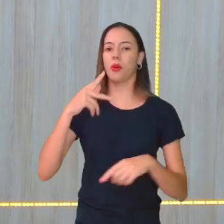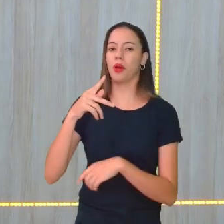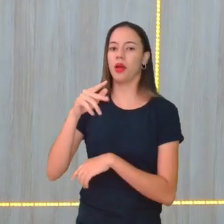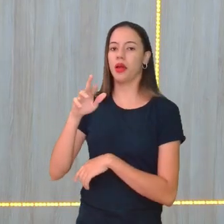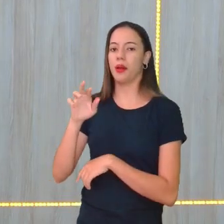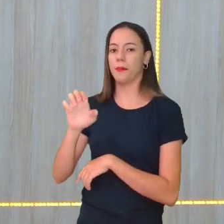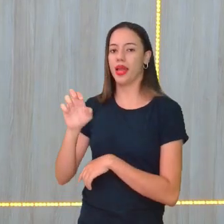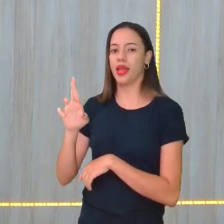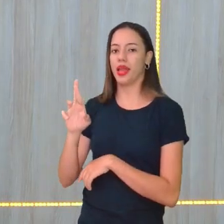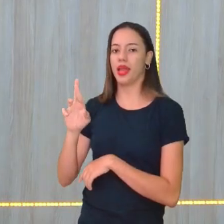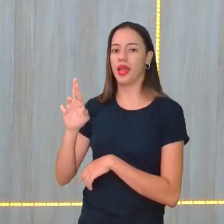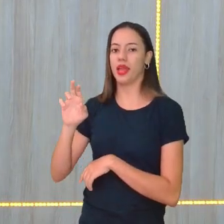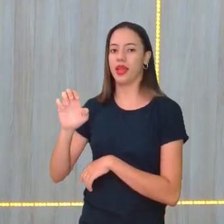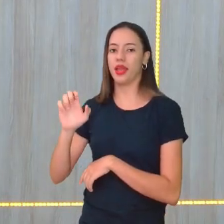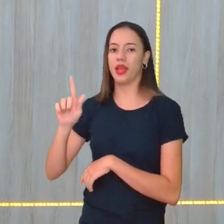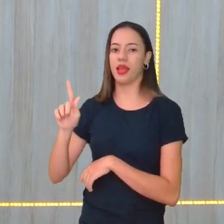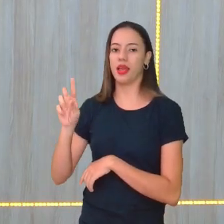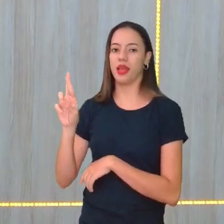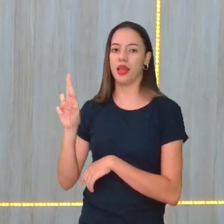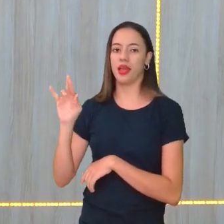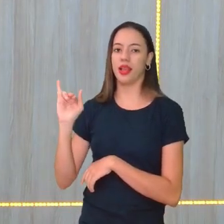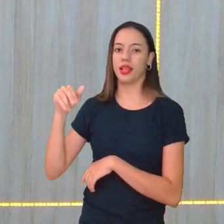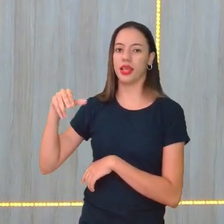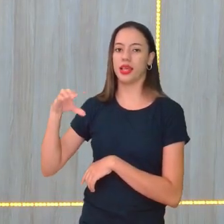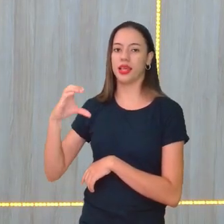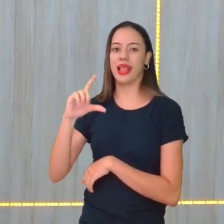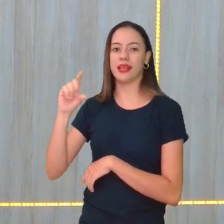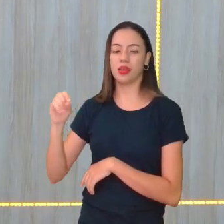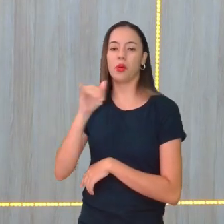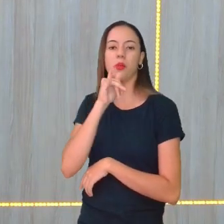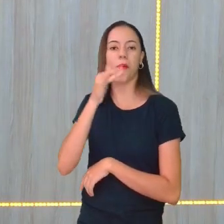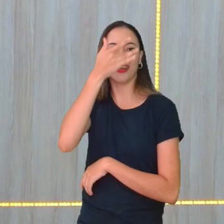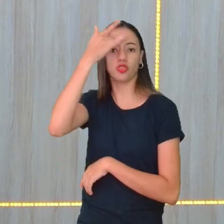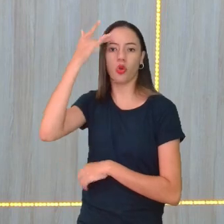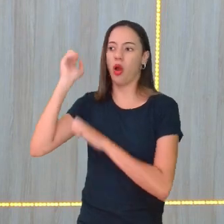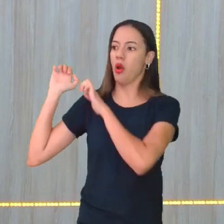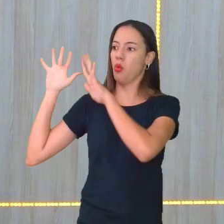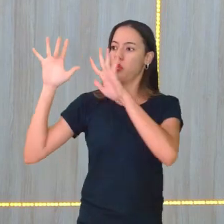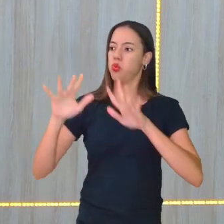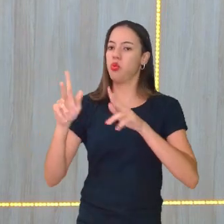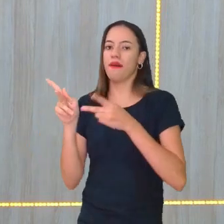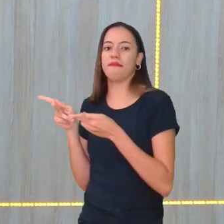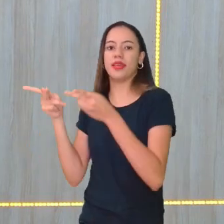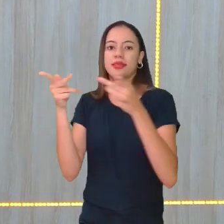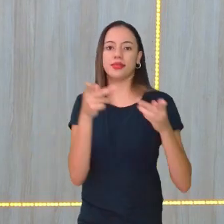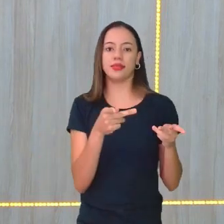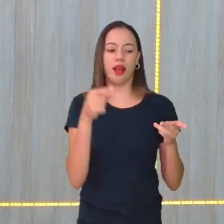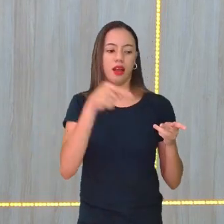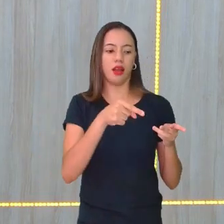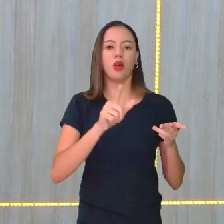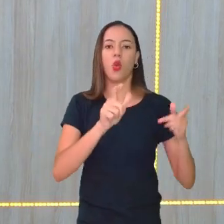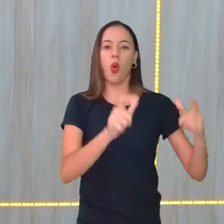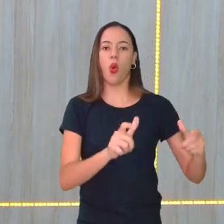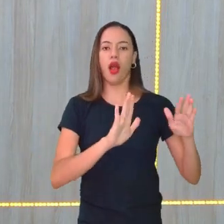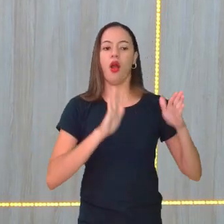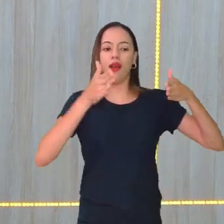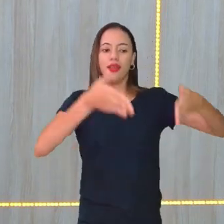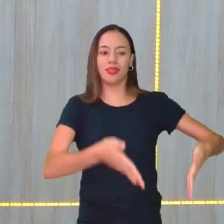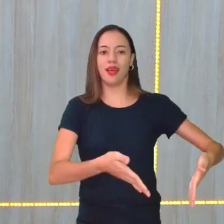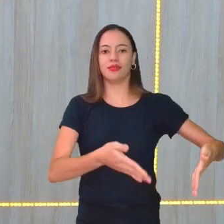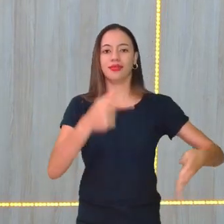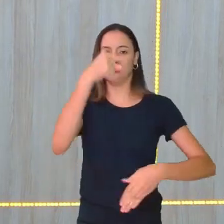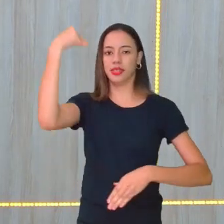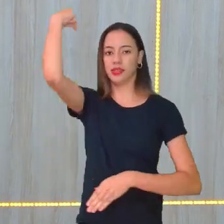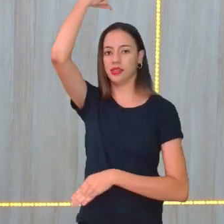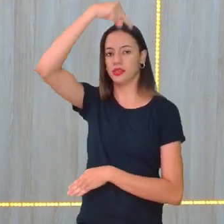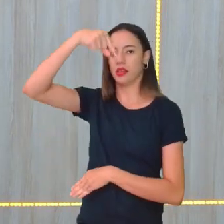As pessoas iam visitar o local onde estava enterrado São Nicolau. E